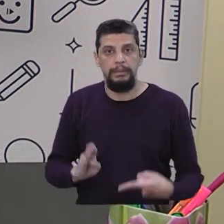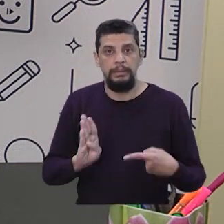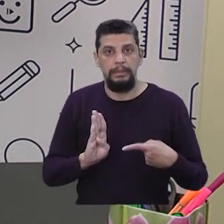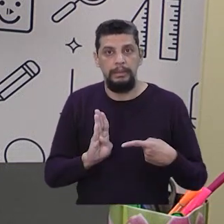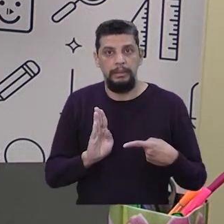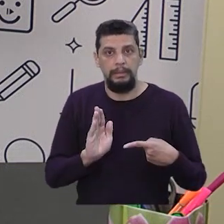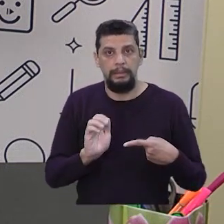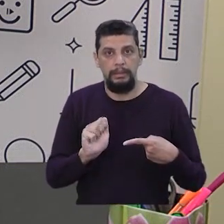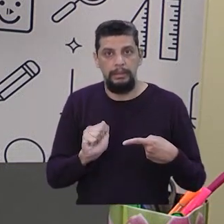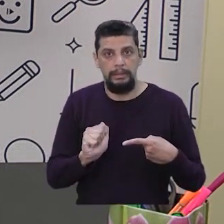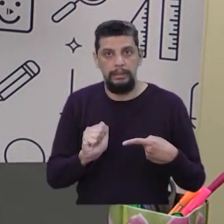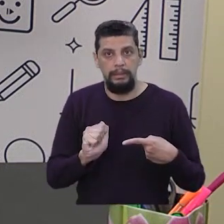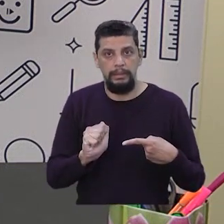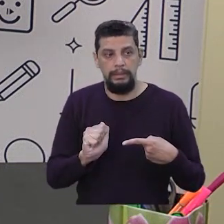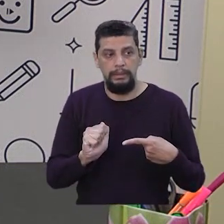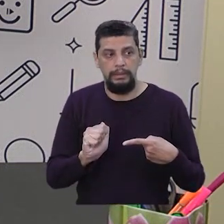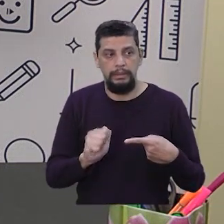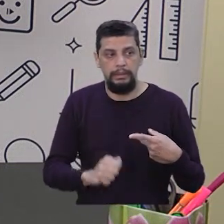Ba